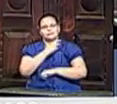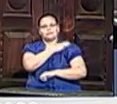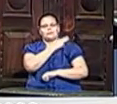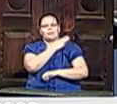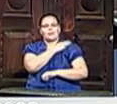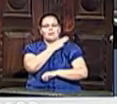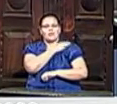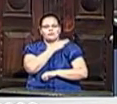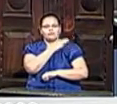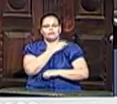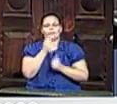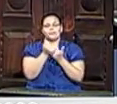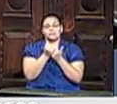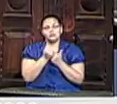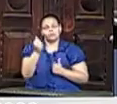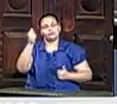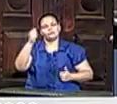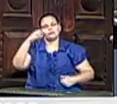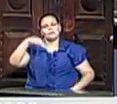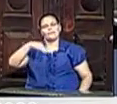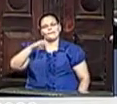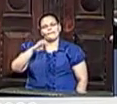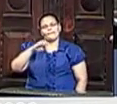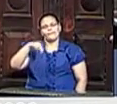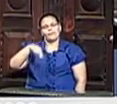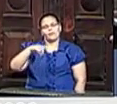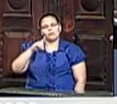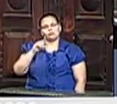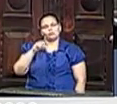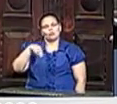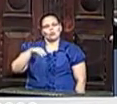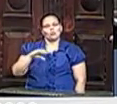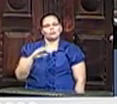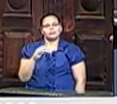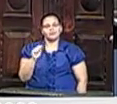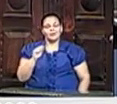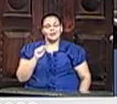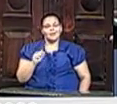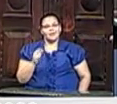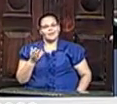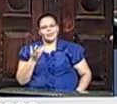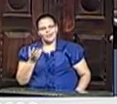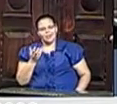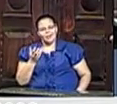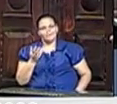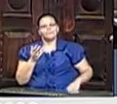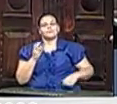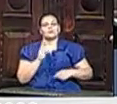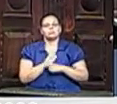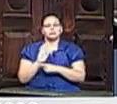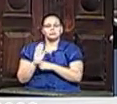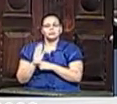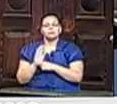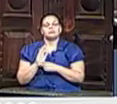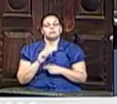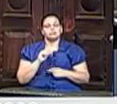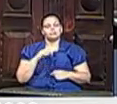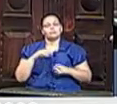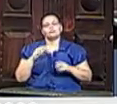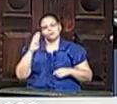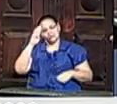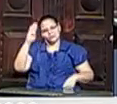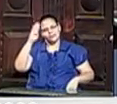governo golpista, Mendonça Filho, apresenta, sob o assessoramento, pasmemos todos nós, um